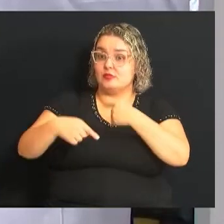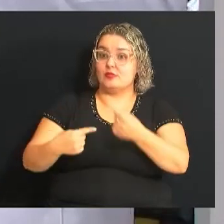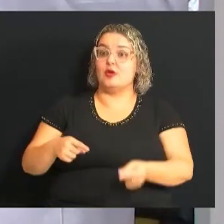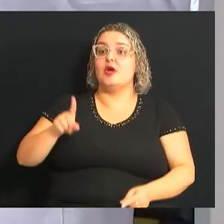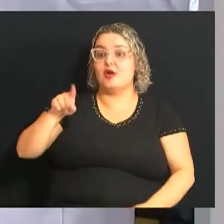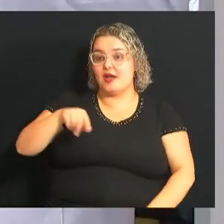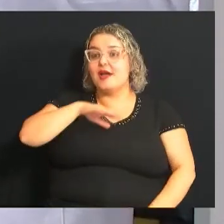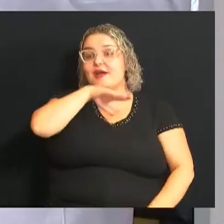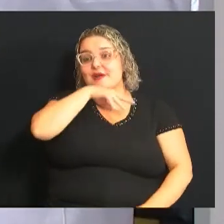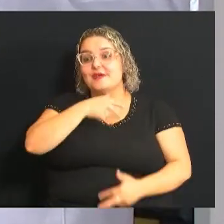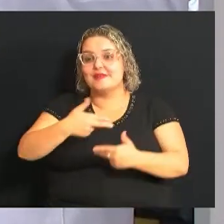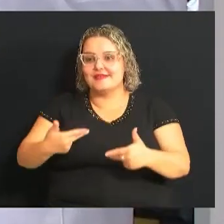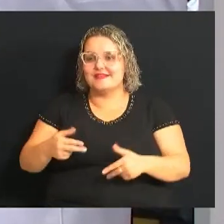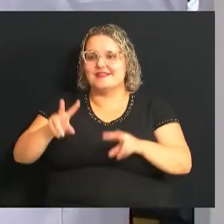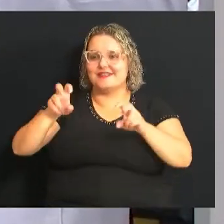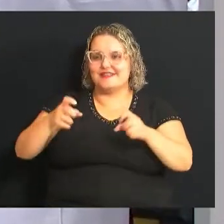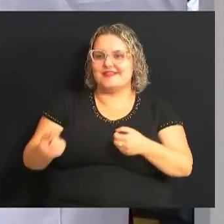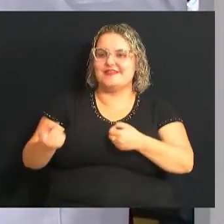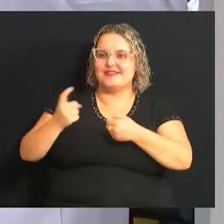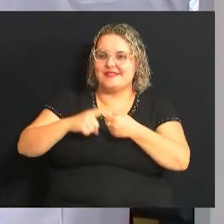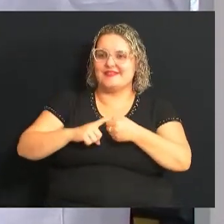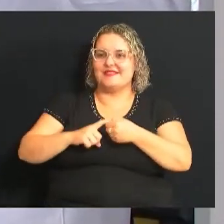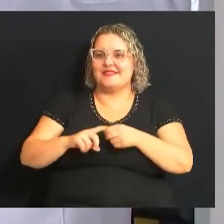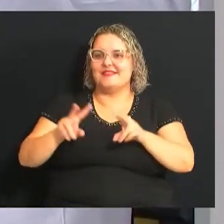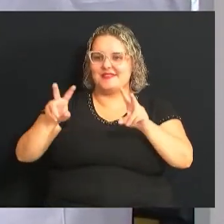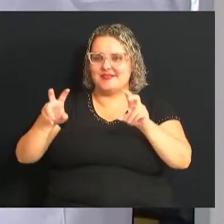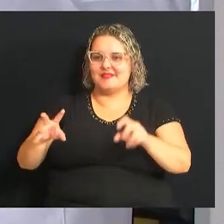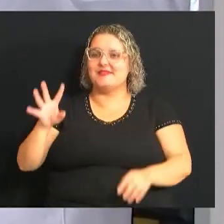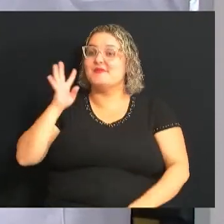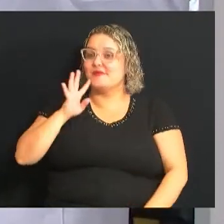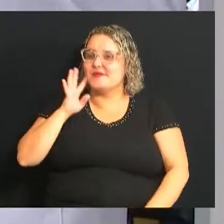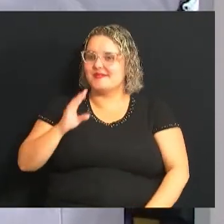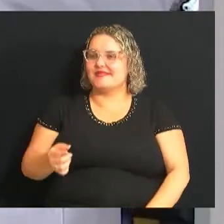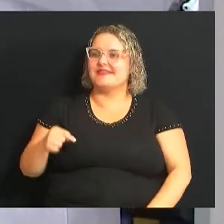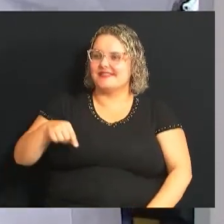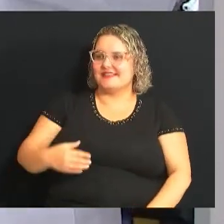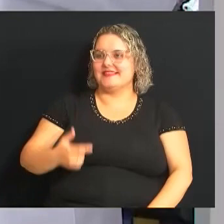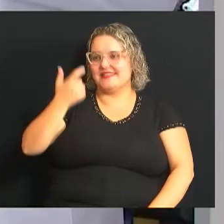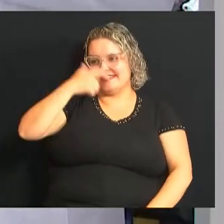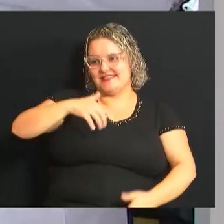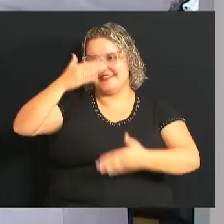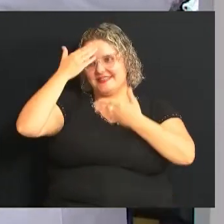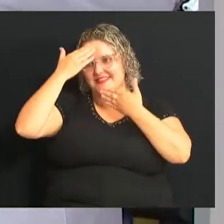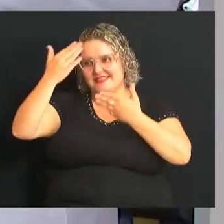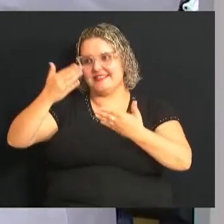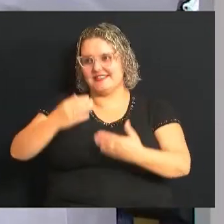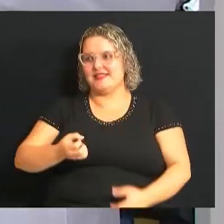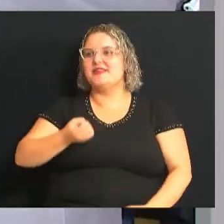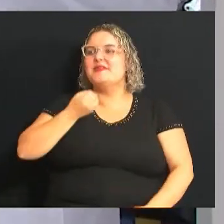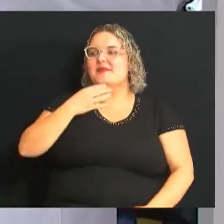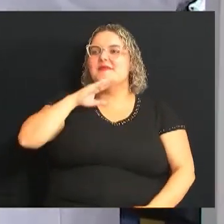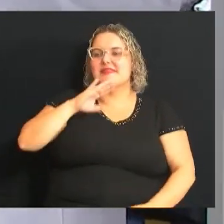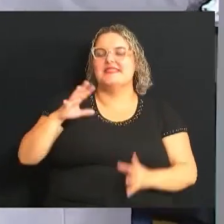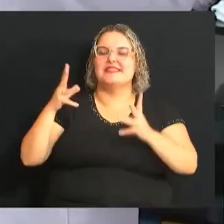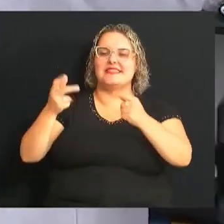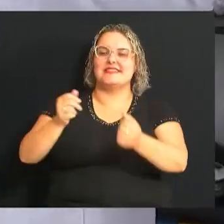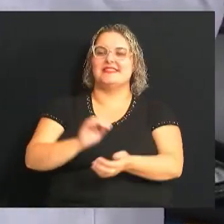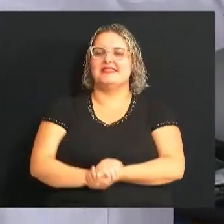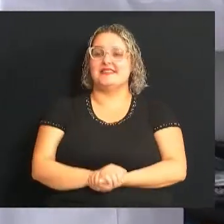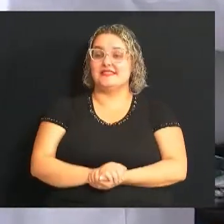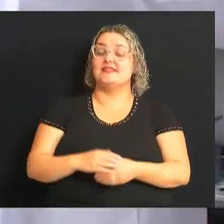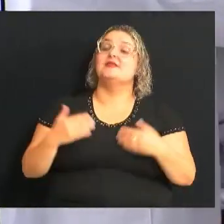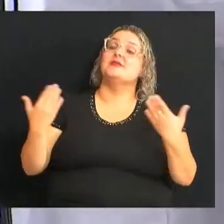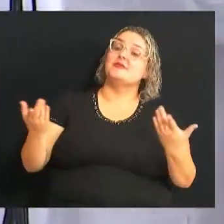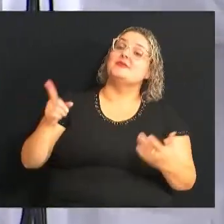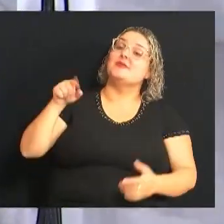outro assunto, voltar a falar de algum assunto super legal com a gente aqui. Eu que agradeço e uma boa tarde a todos. O